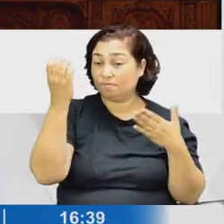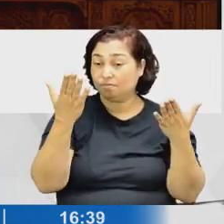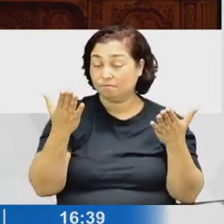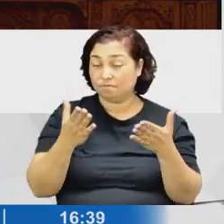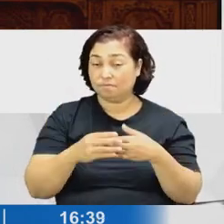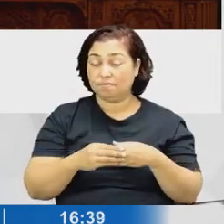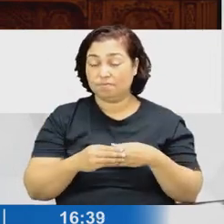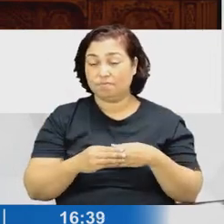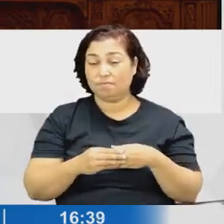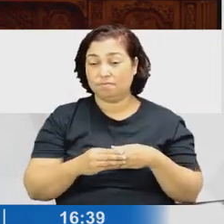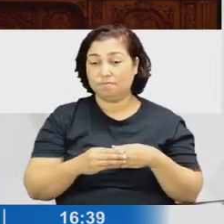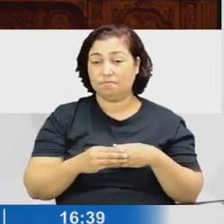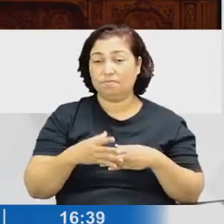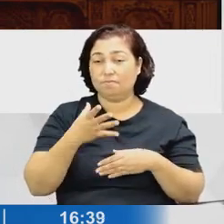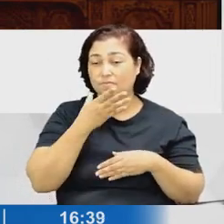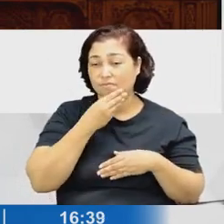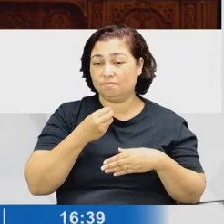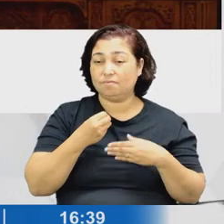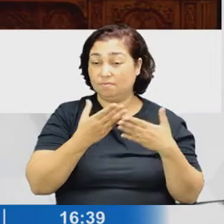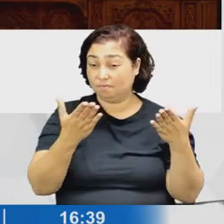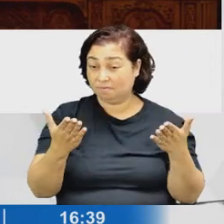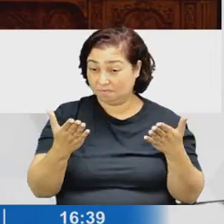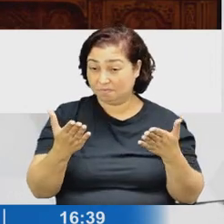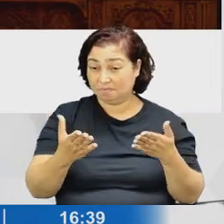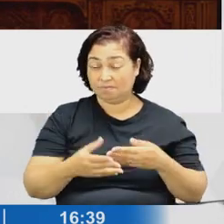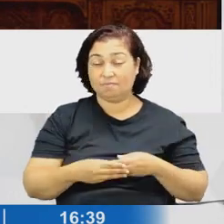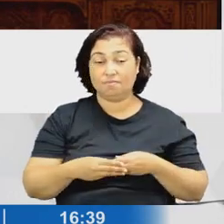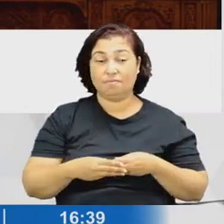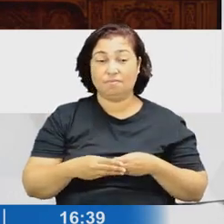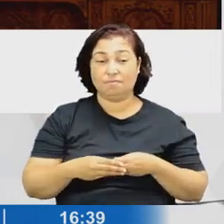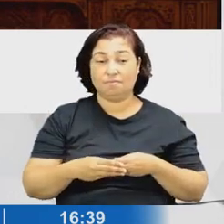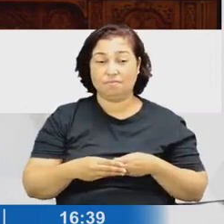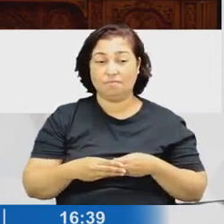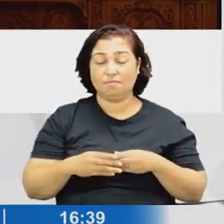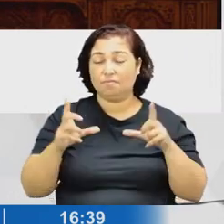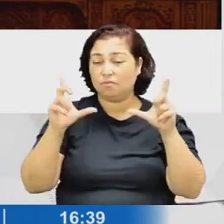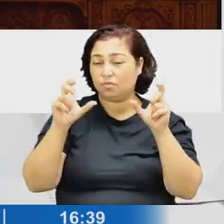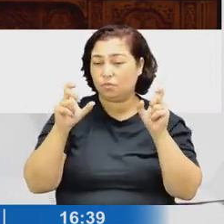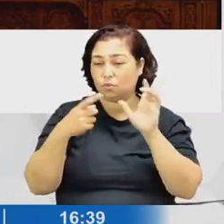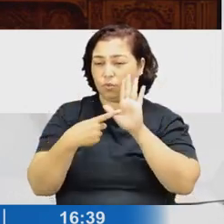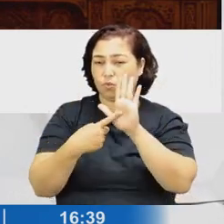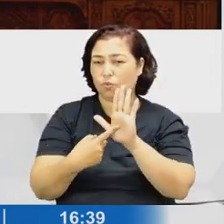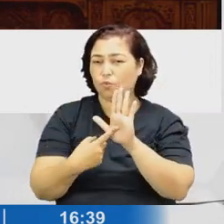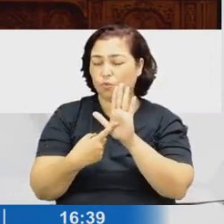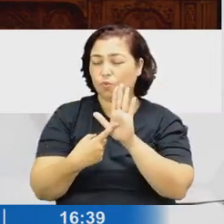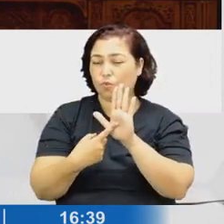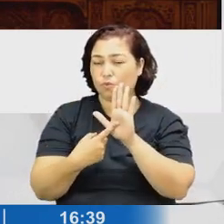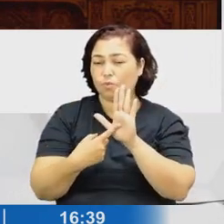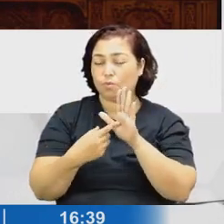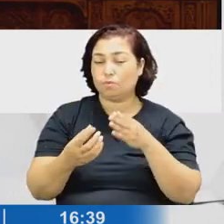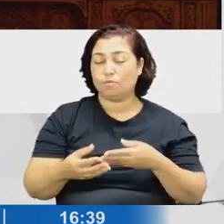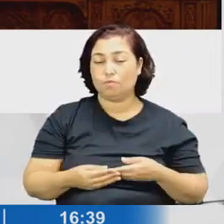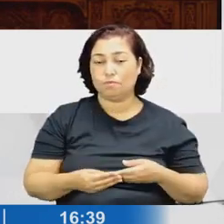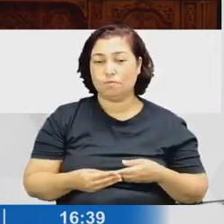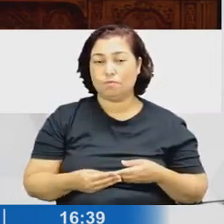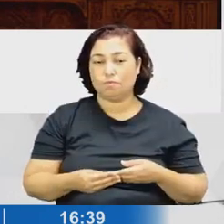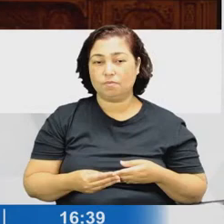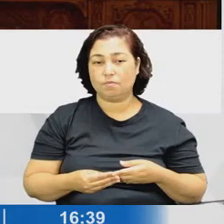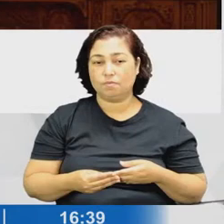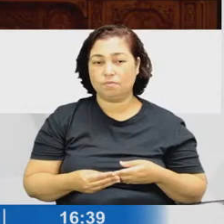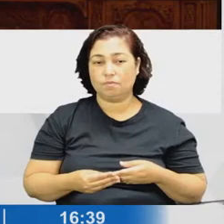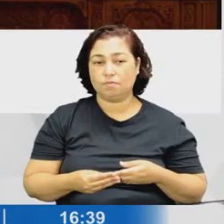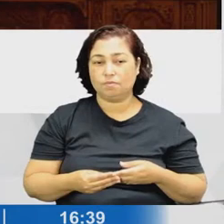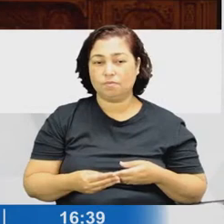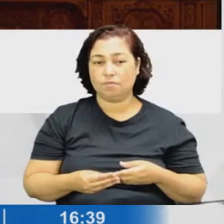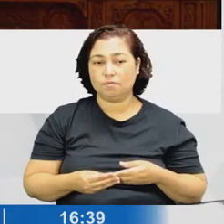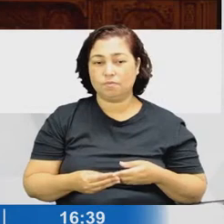que homem meu Deus né gente essa foto passa muita coisa e é uma coisa simples de fazer